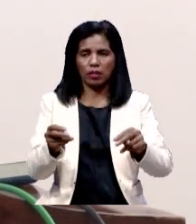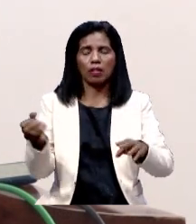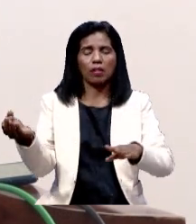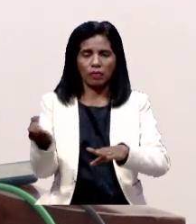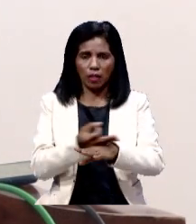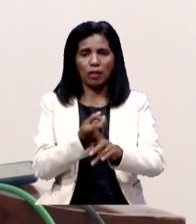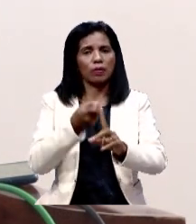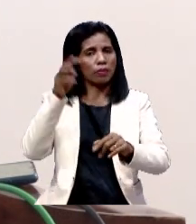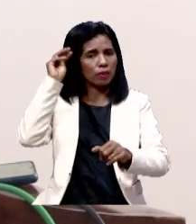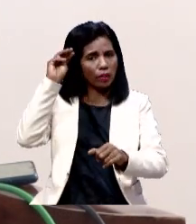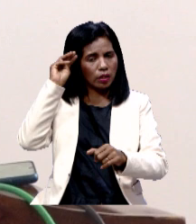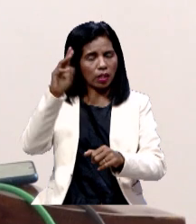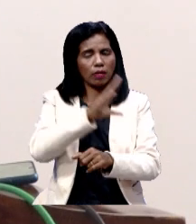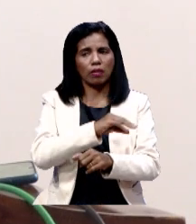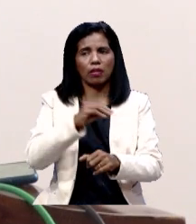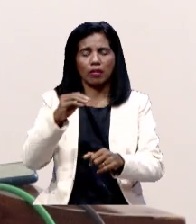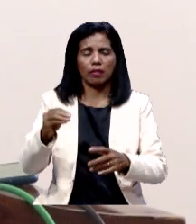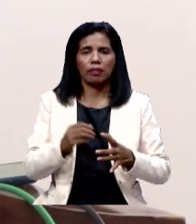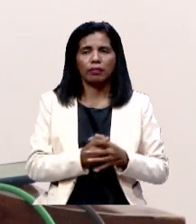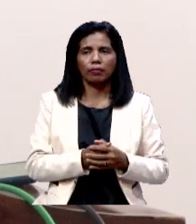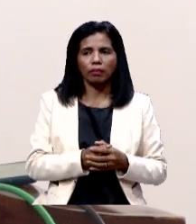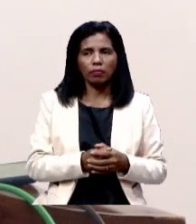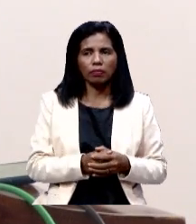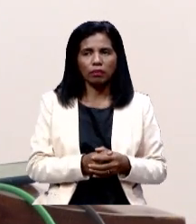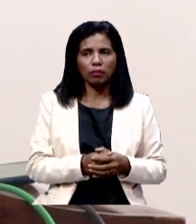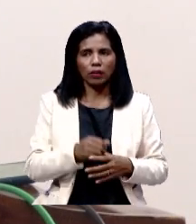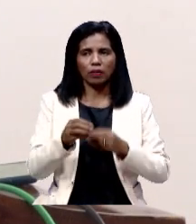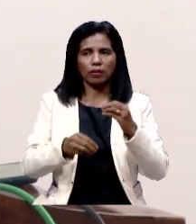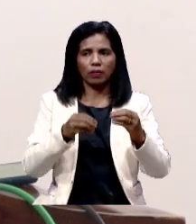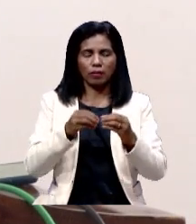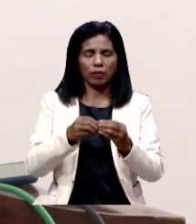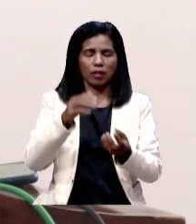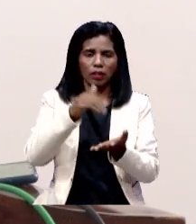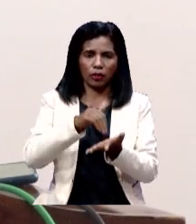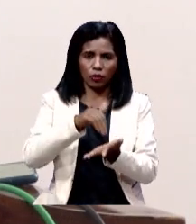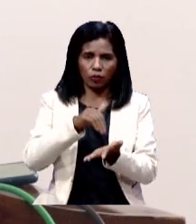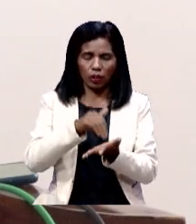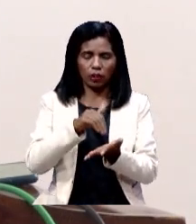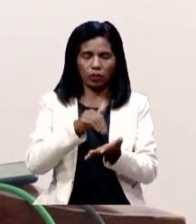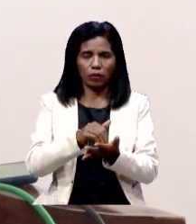Ministério, né? De Lucerne, nos trabalhos, a Nessan, com a nova estudo de viabilidade,